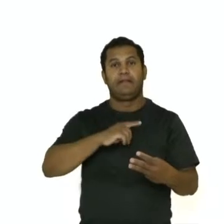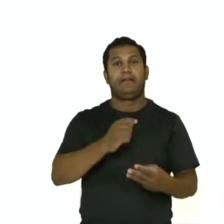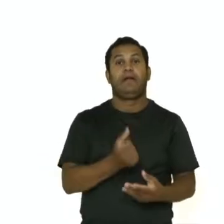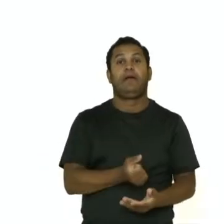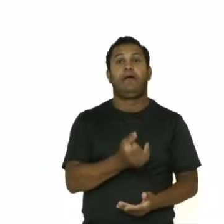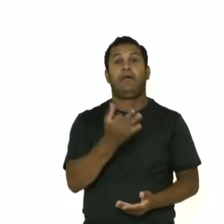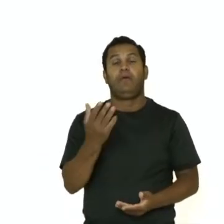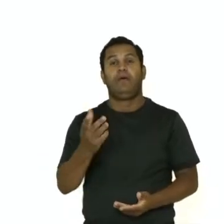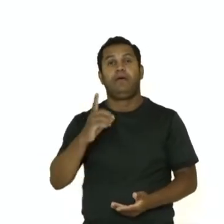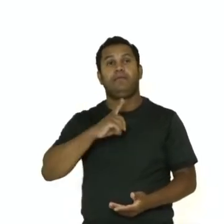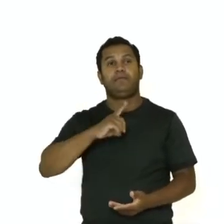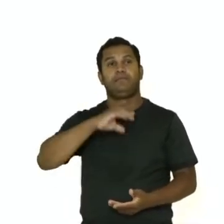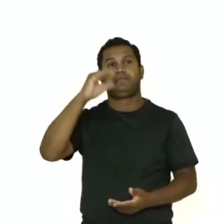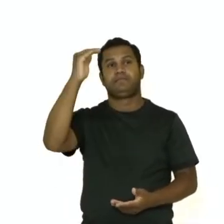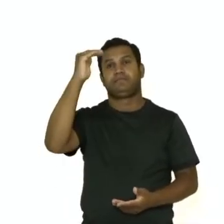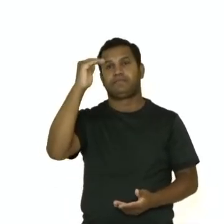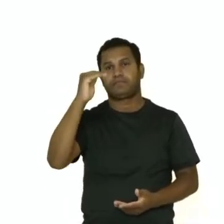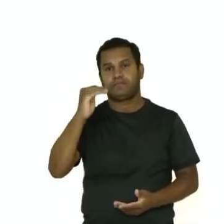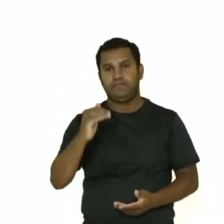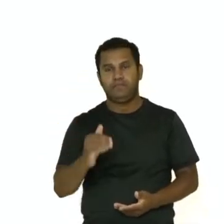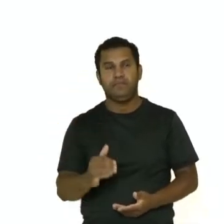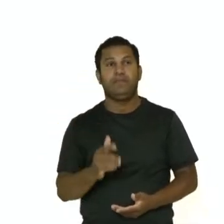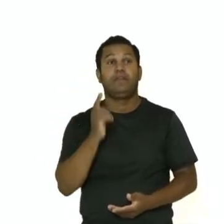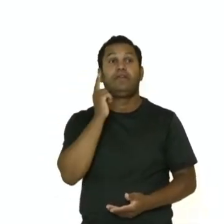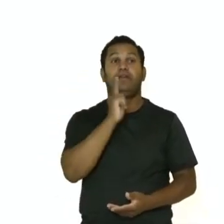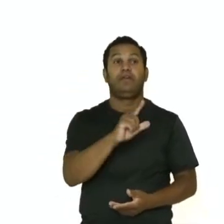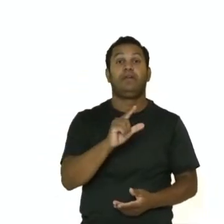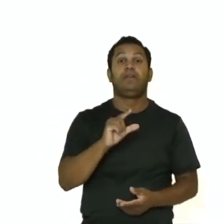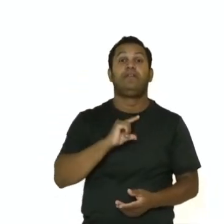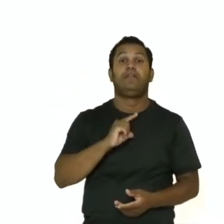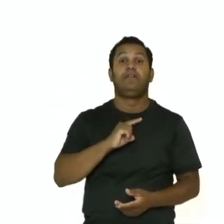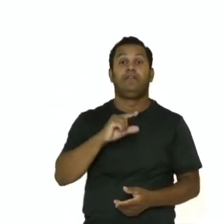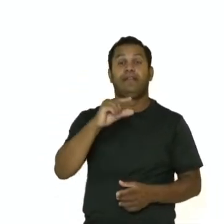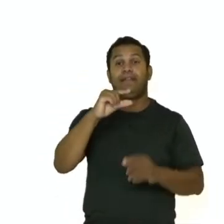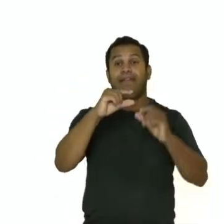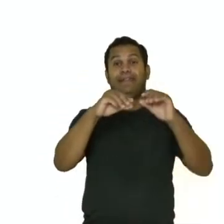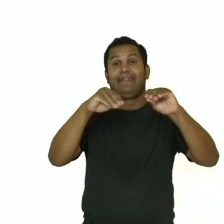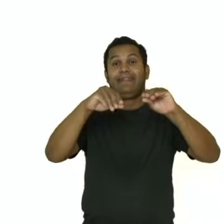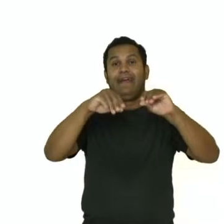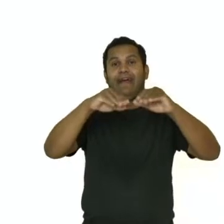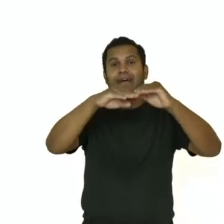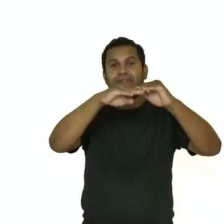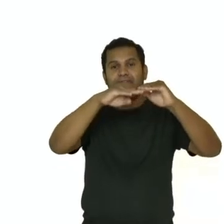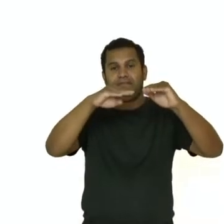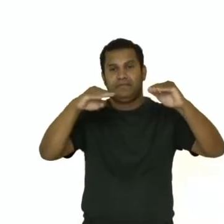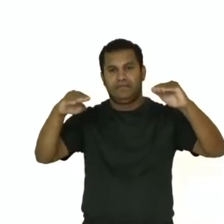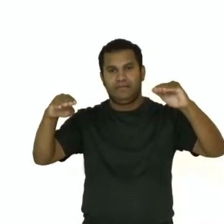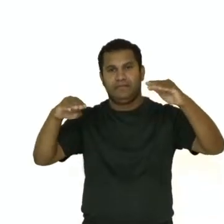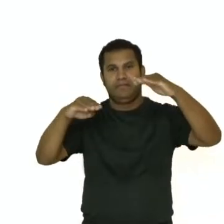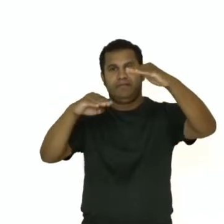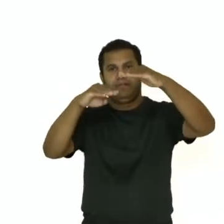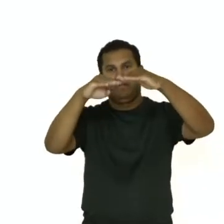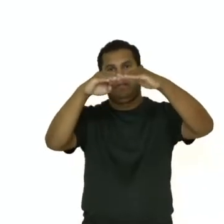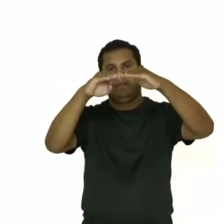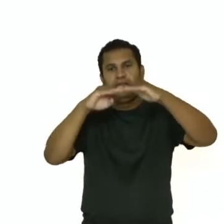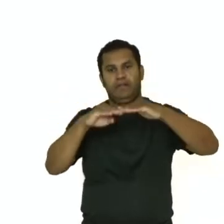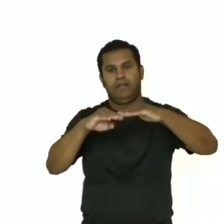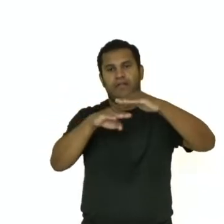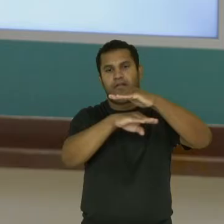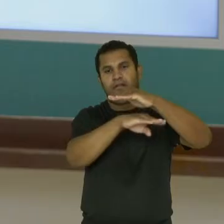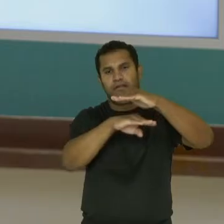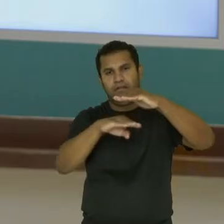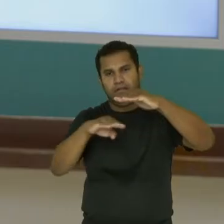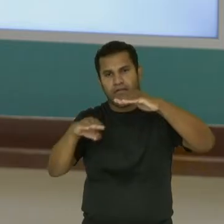linha de Tordesilhas, né, dividindo em porções de terras, e cada uma dessas terras foi dada a